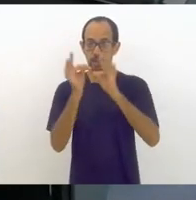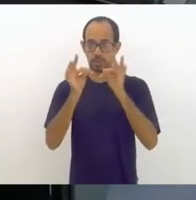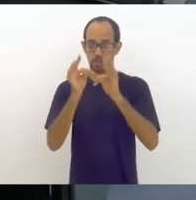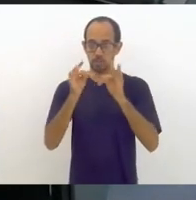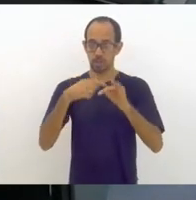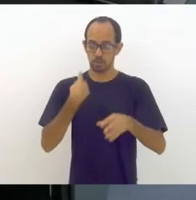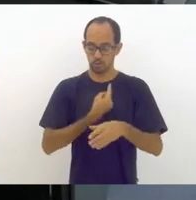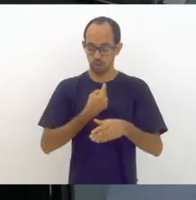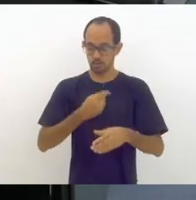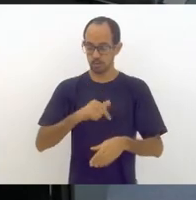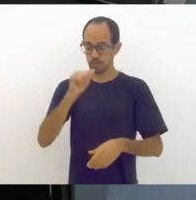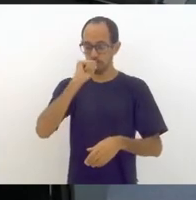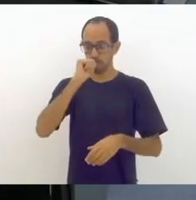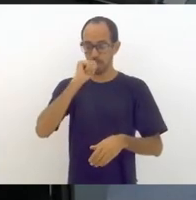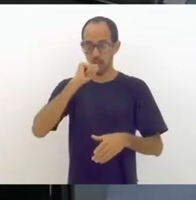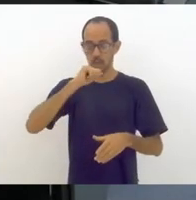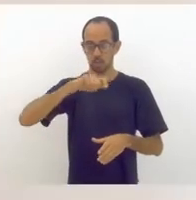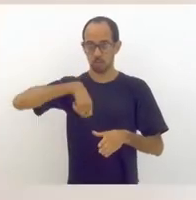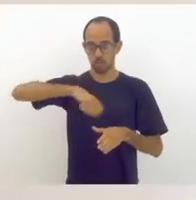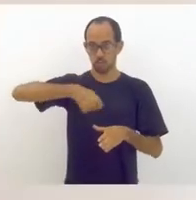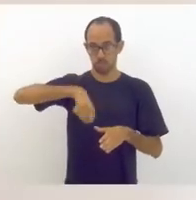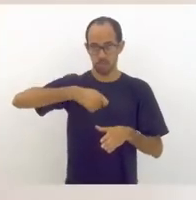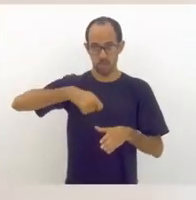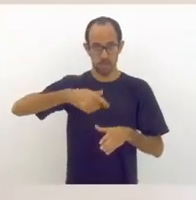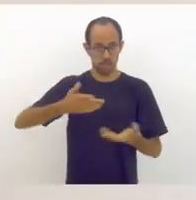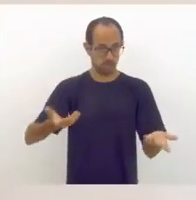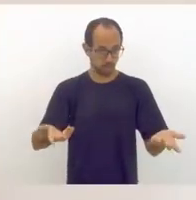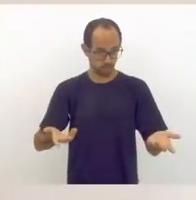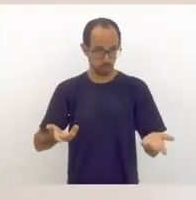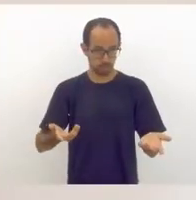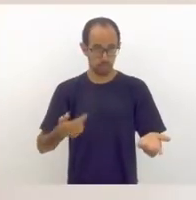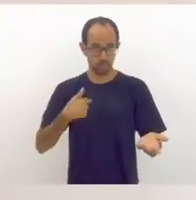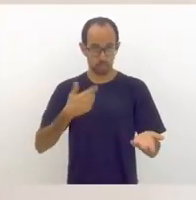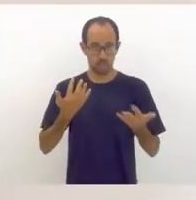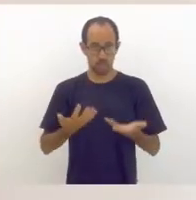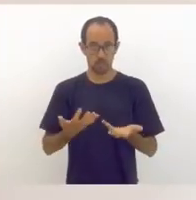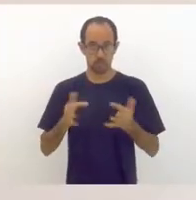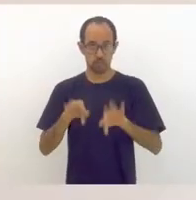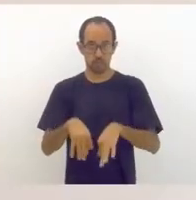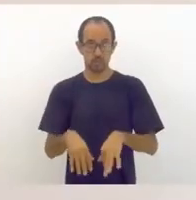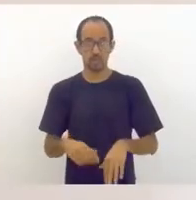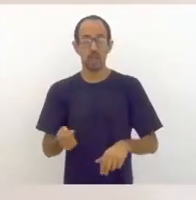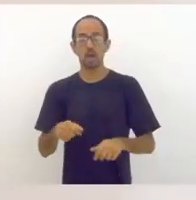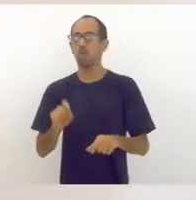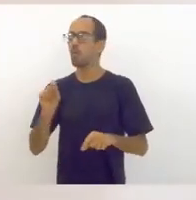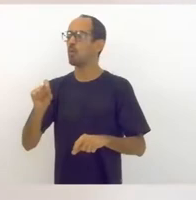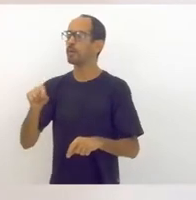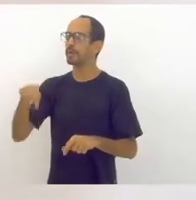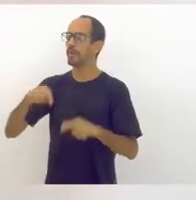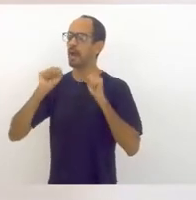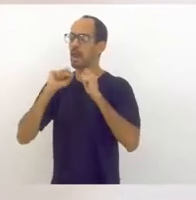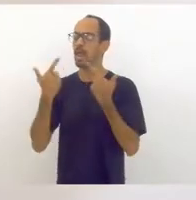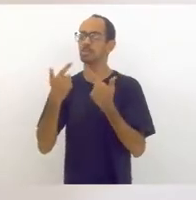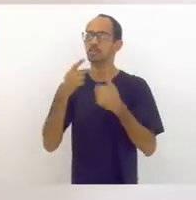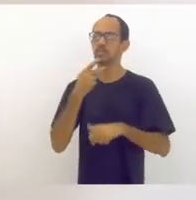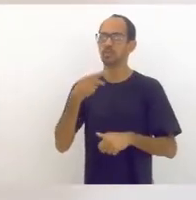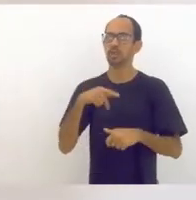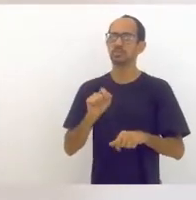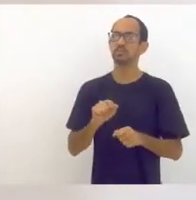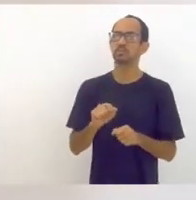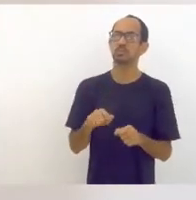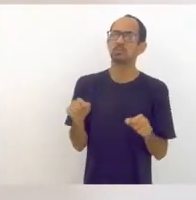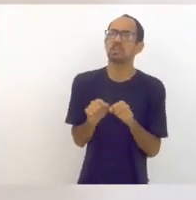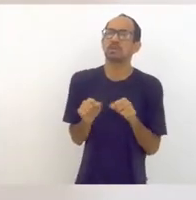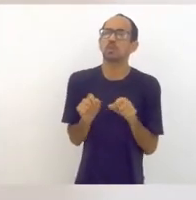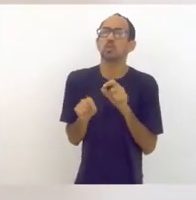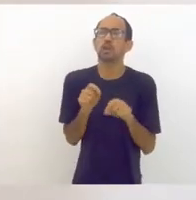beber. E aí eu fico me perguntando, para fechar, que aí eu ia perguntar isso para o André Siciliano, o que é que essa casa está fazendo como representante do povo para mudar essa